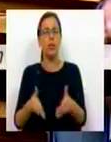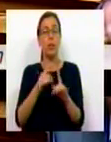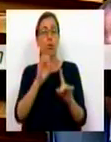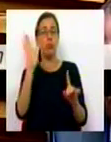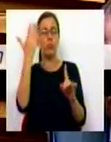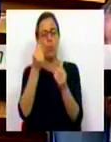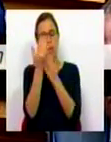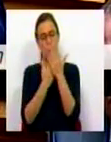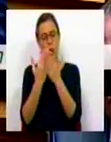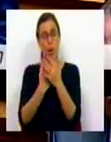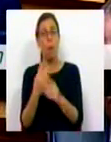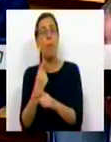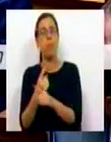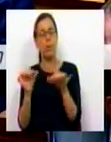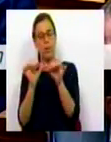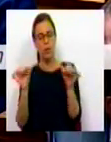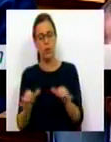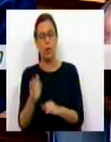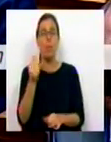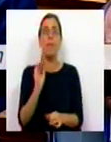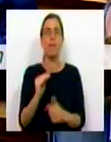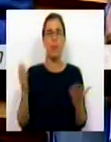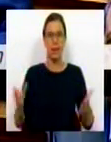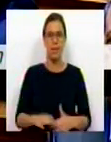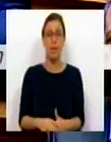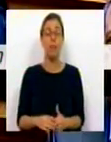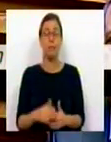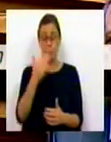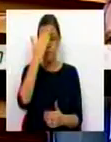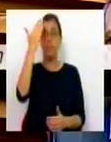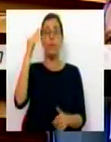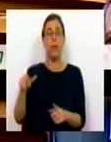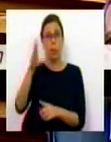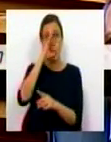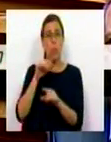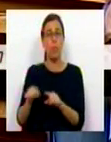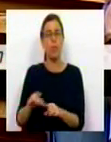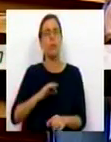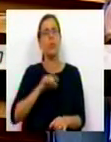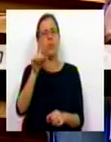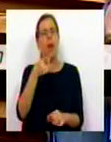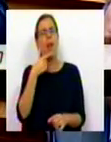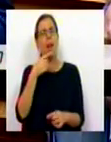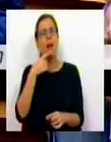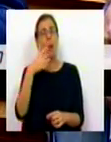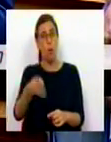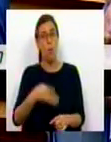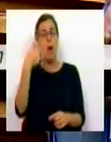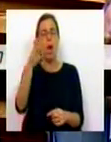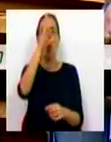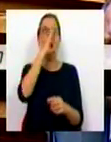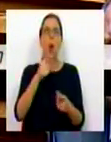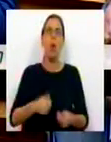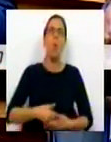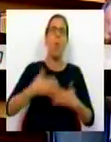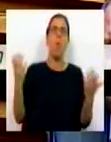estratégico, económico e também do sistema financeiro. Mérito deste Governo. Os senhores andaram a dizer durante 4 anos que o Estado não